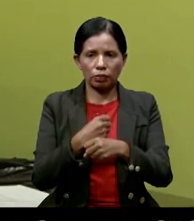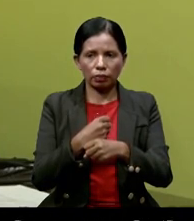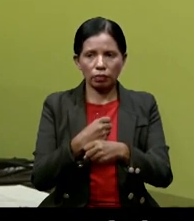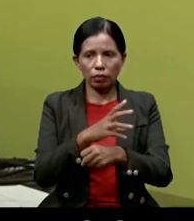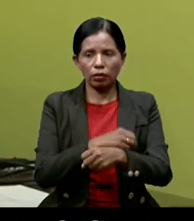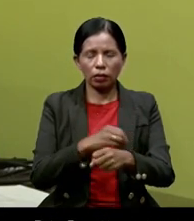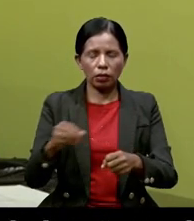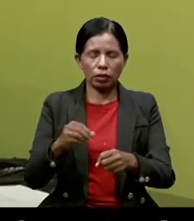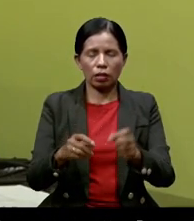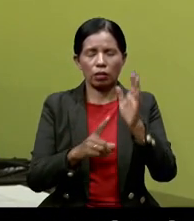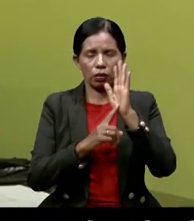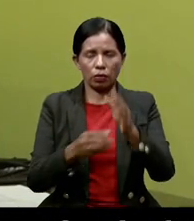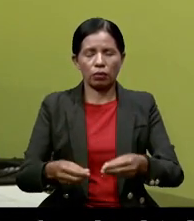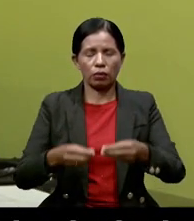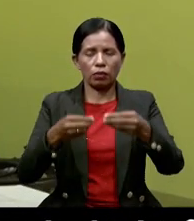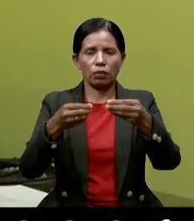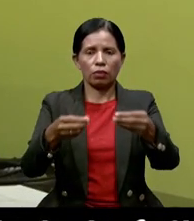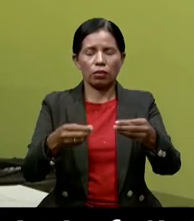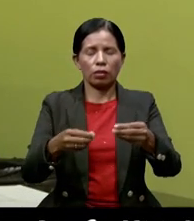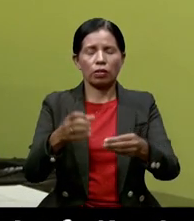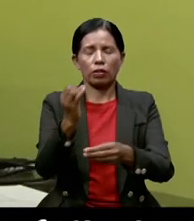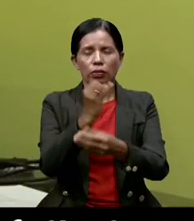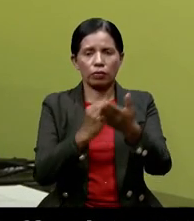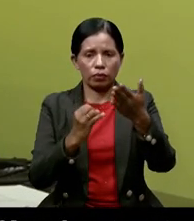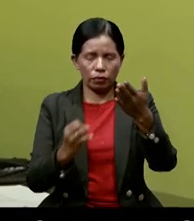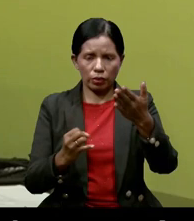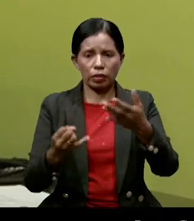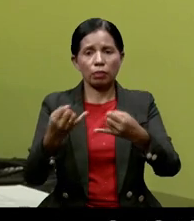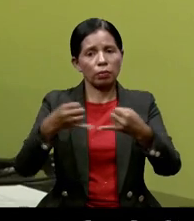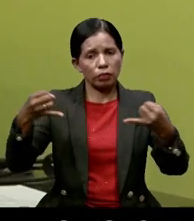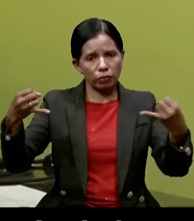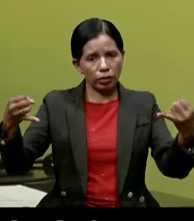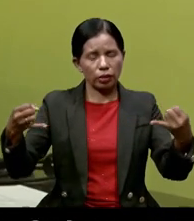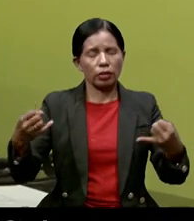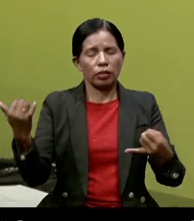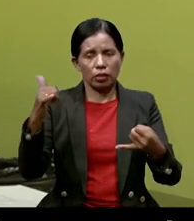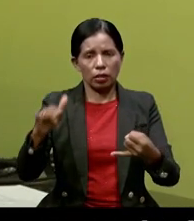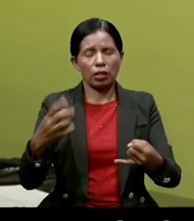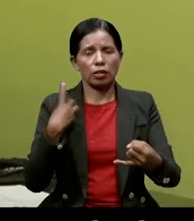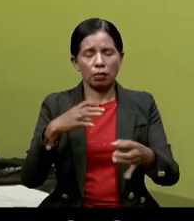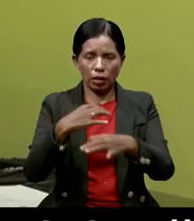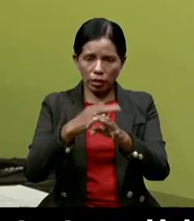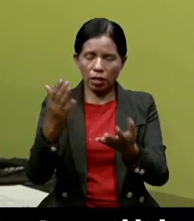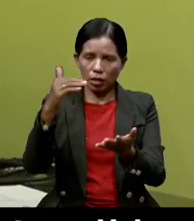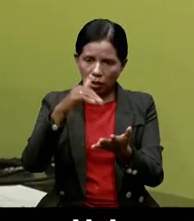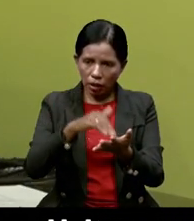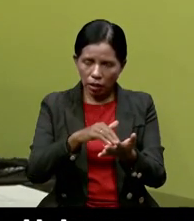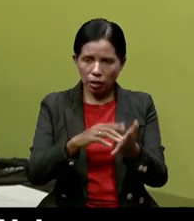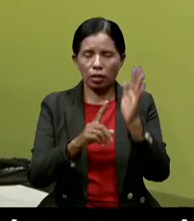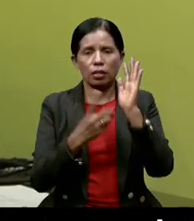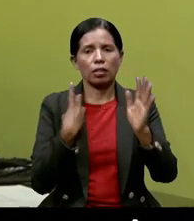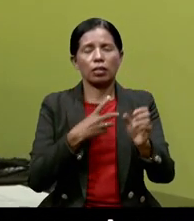concurso público para fornecimento transformador se ira fio se ira depois para ita halo uniformização de nem depois halo leitura ita halo